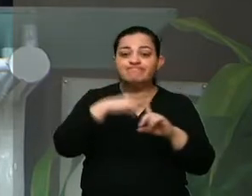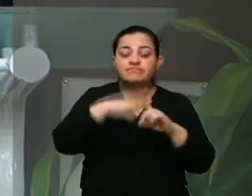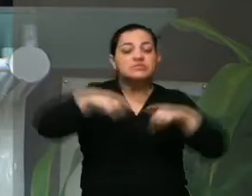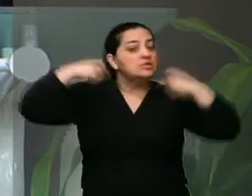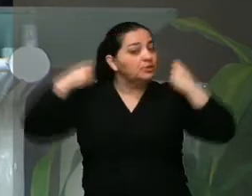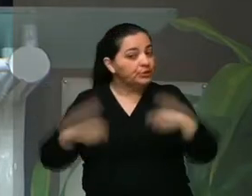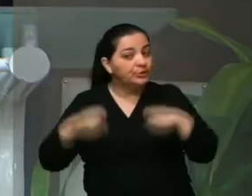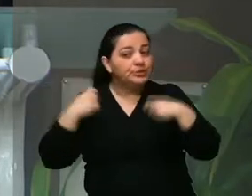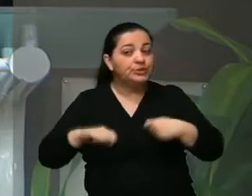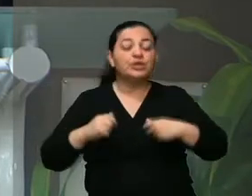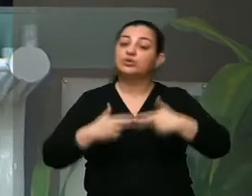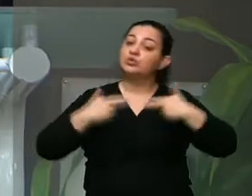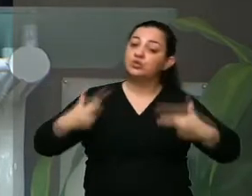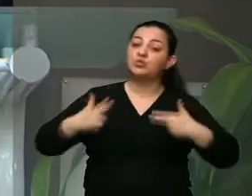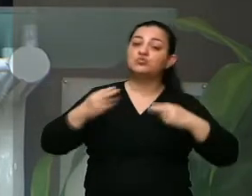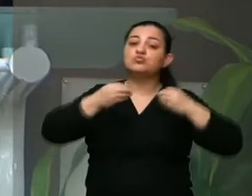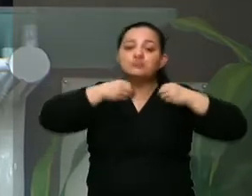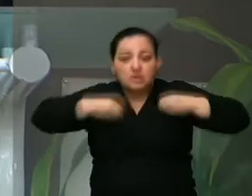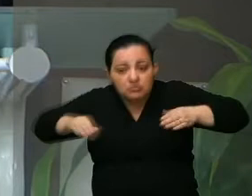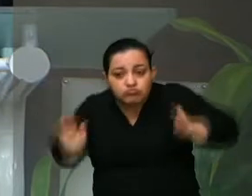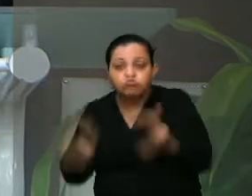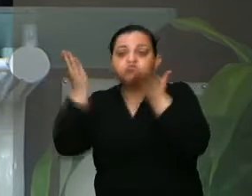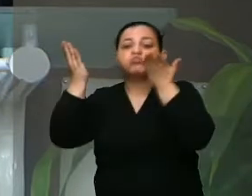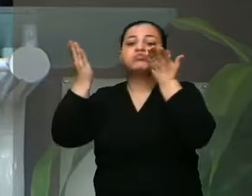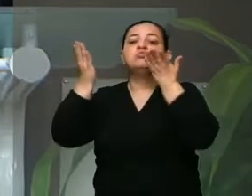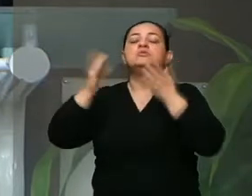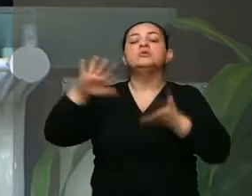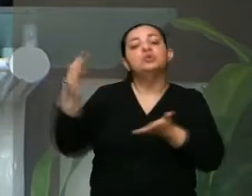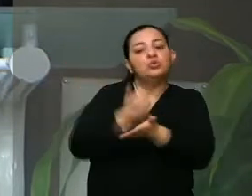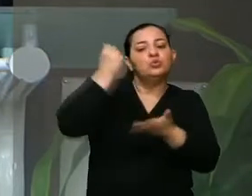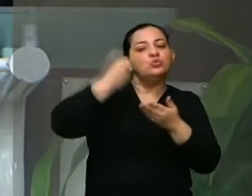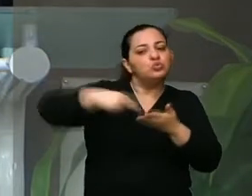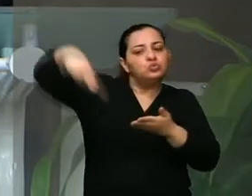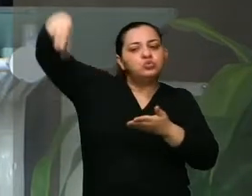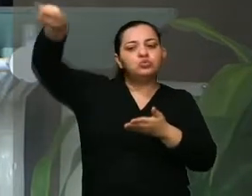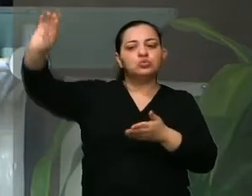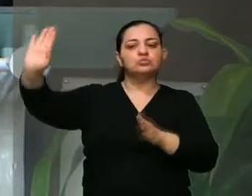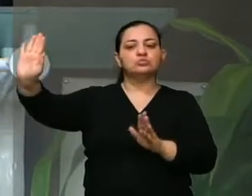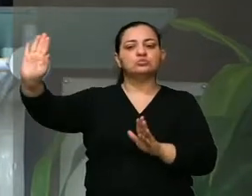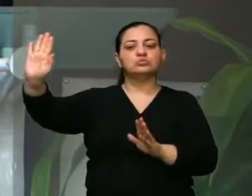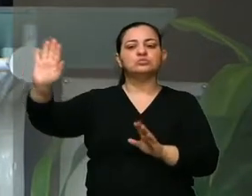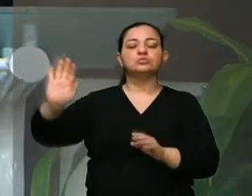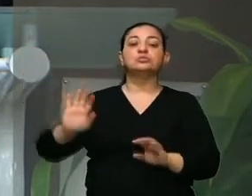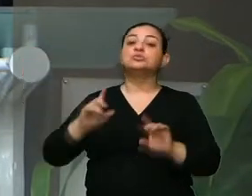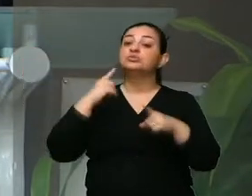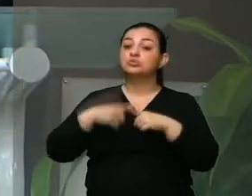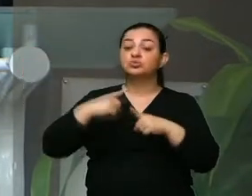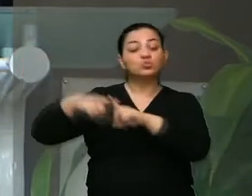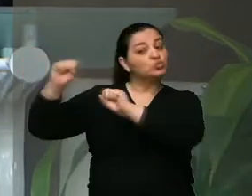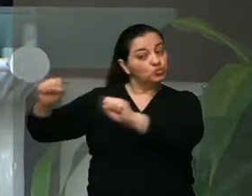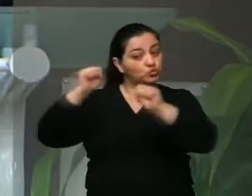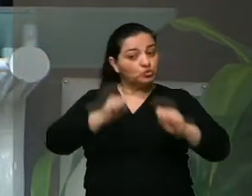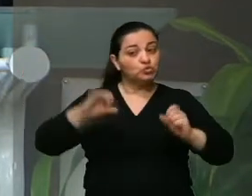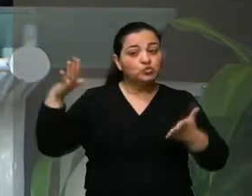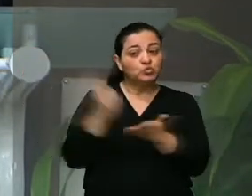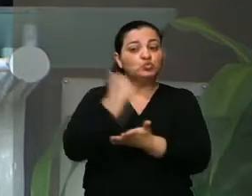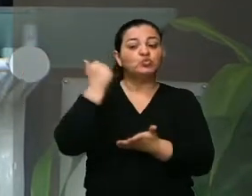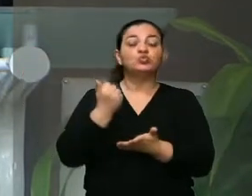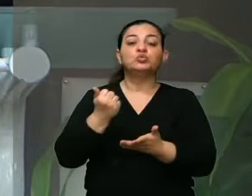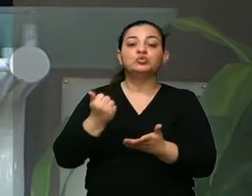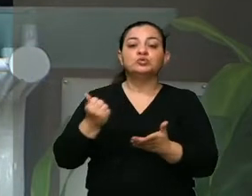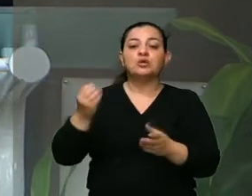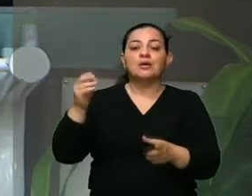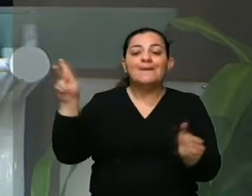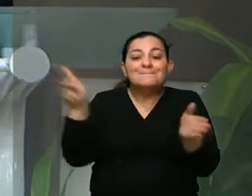precisar de algo para impulsionar a ela por rápido porque o poder de arrebatamento estará